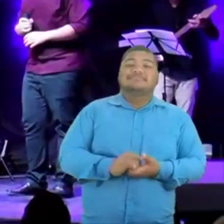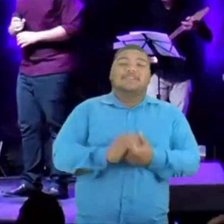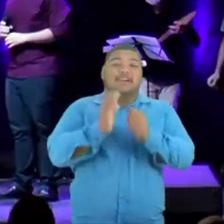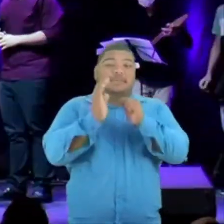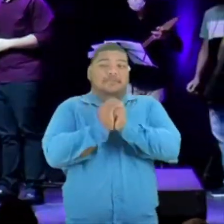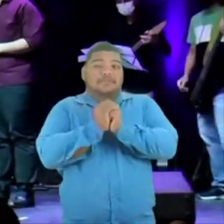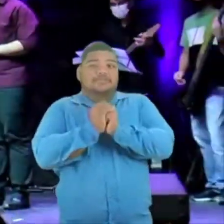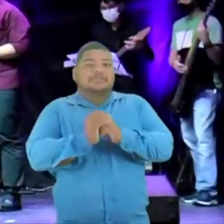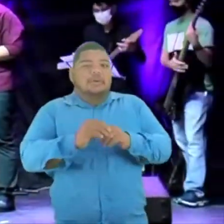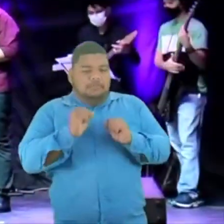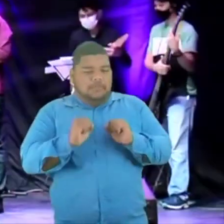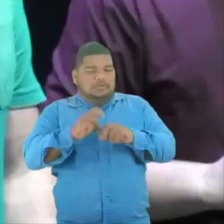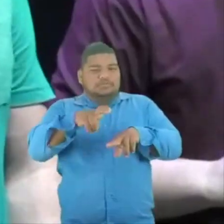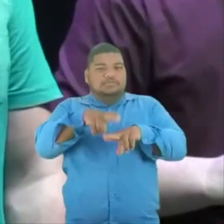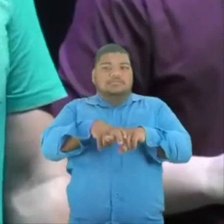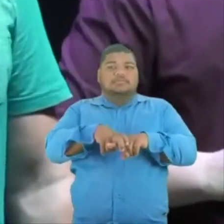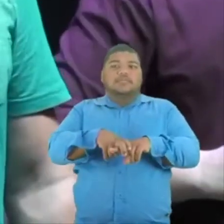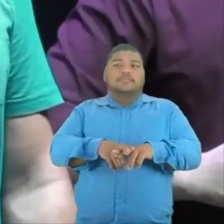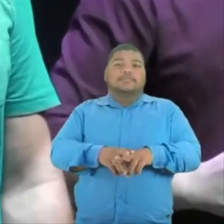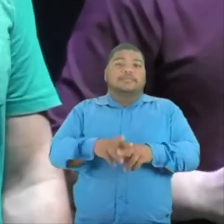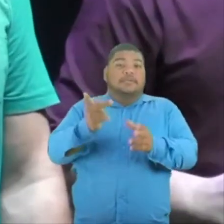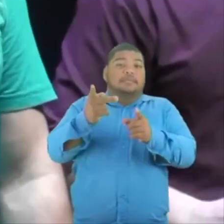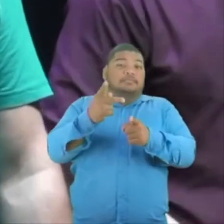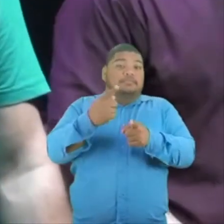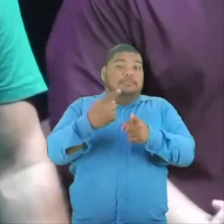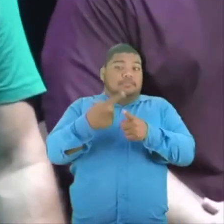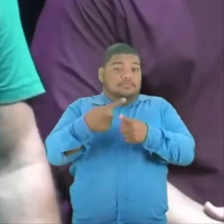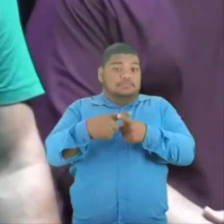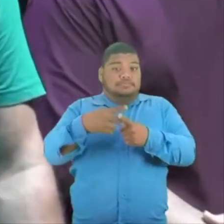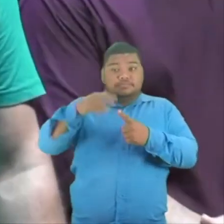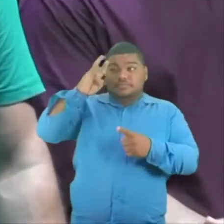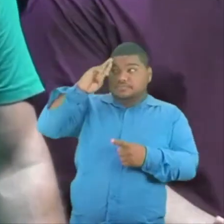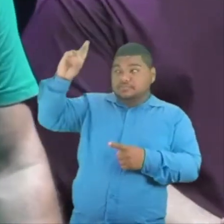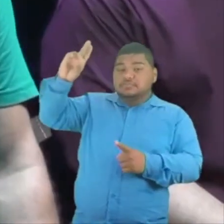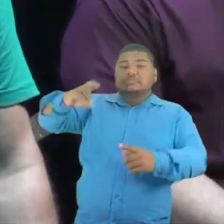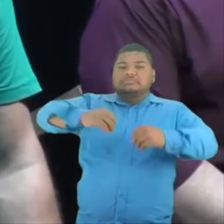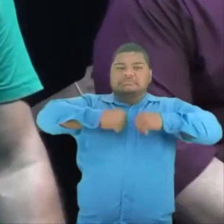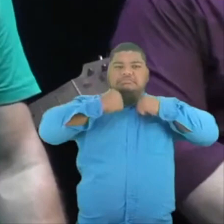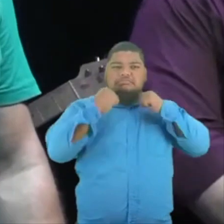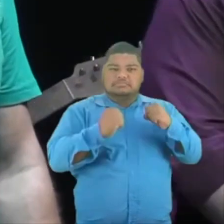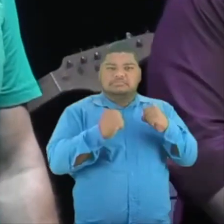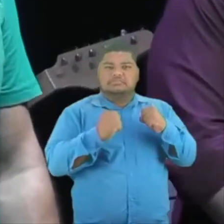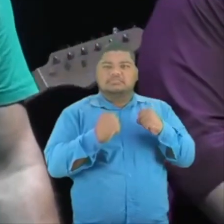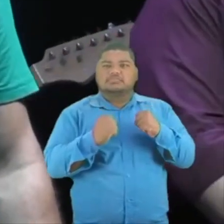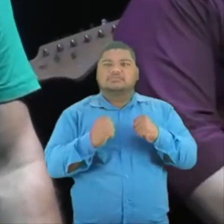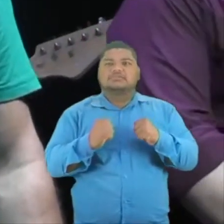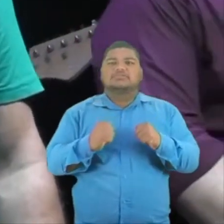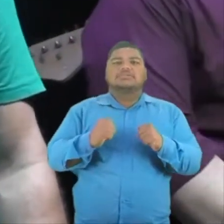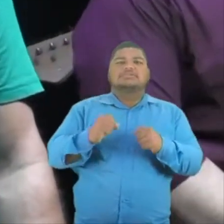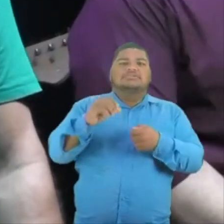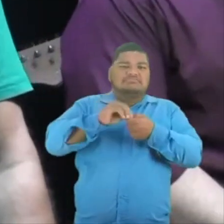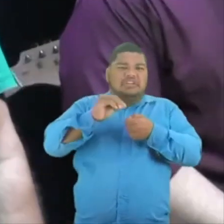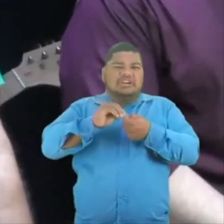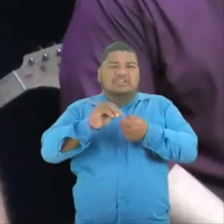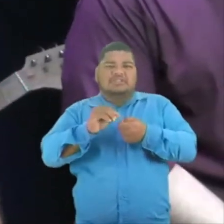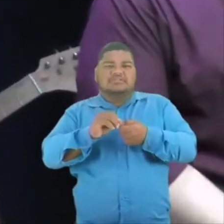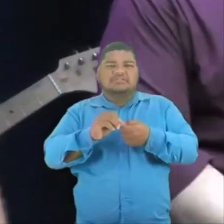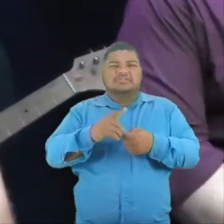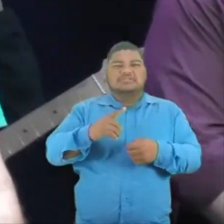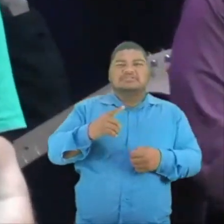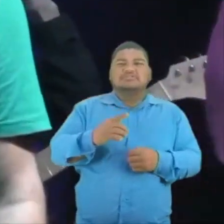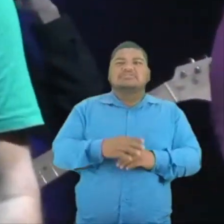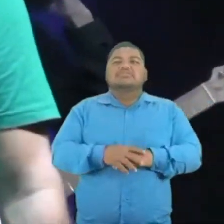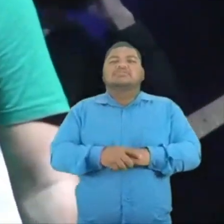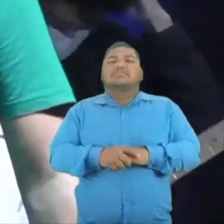Amém. Podem sentar. E porque o Senhor é Senhor Deus poderoso, que age em todas as circunstâncias,